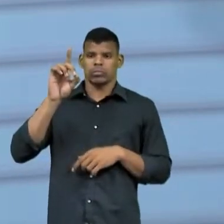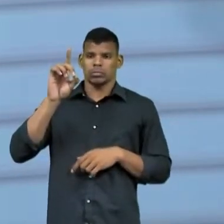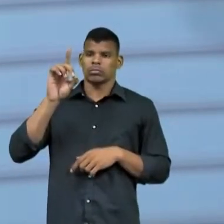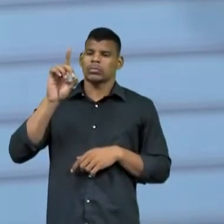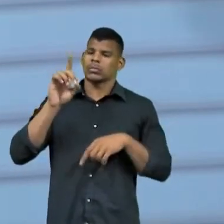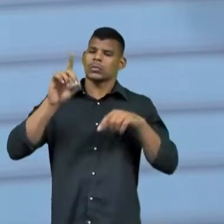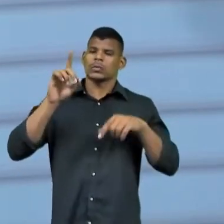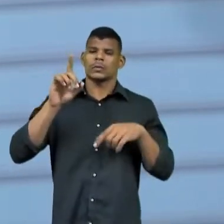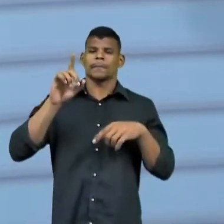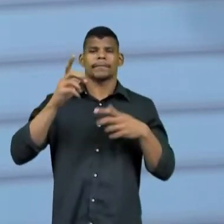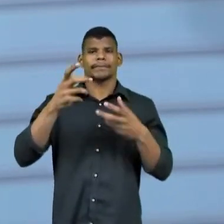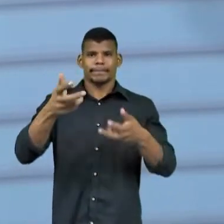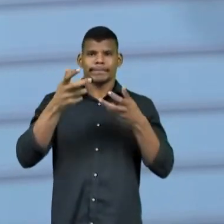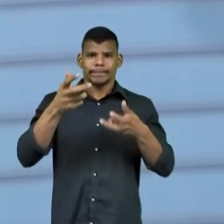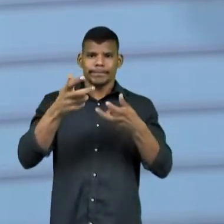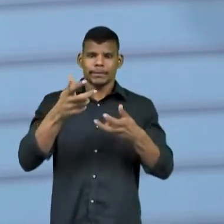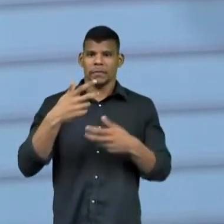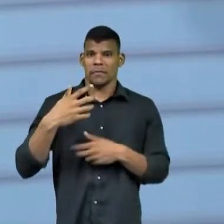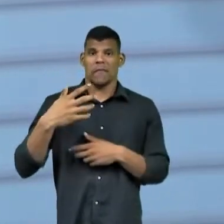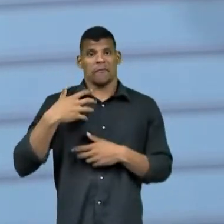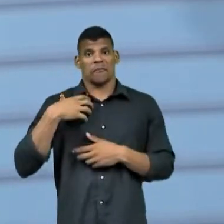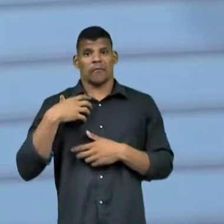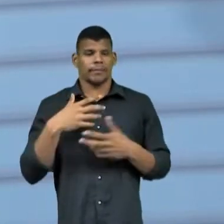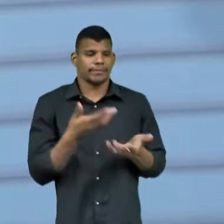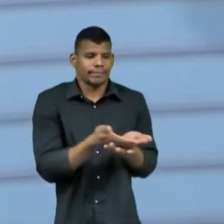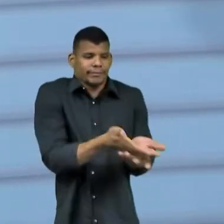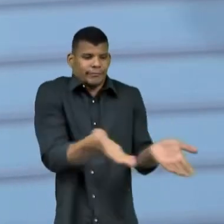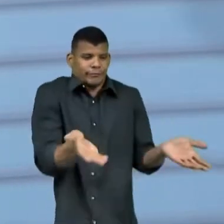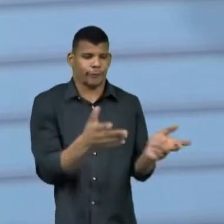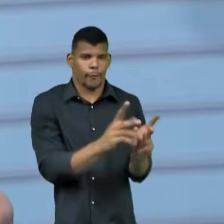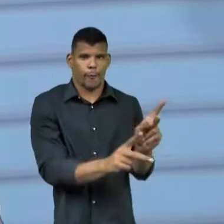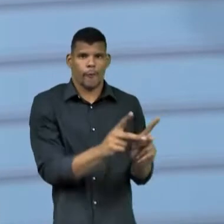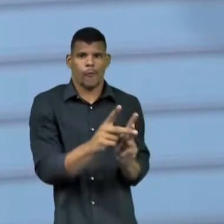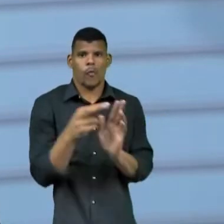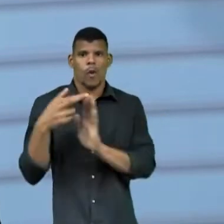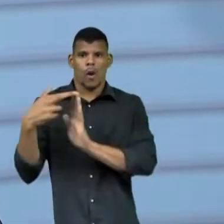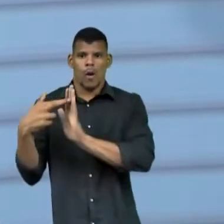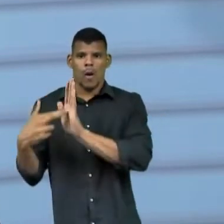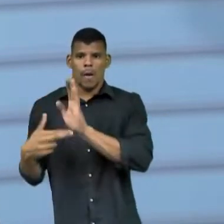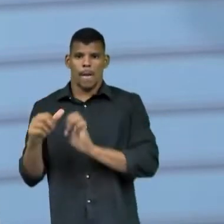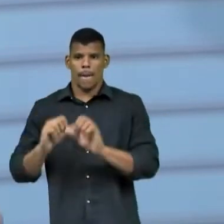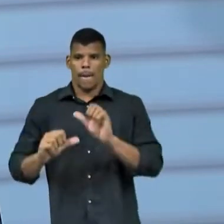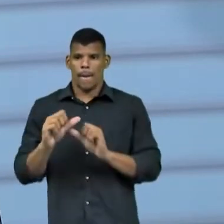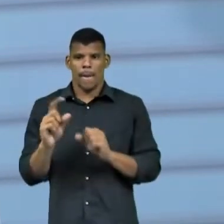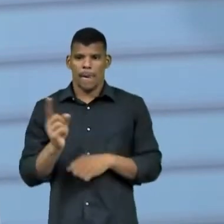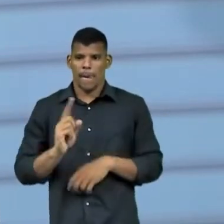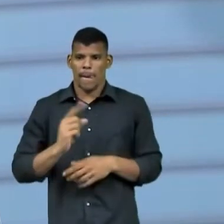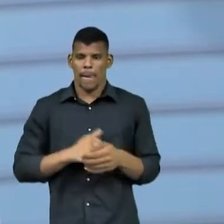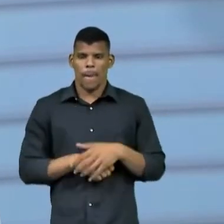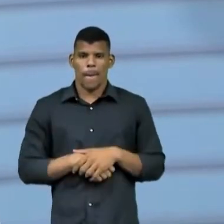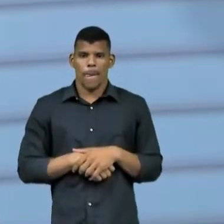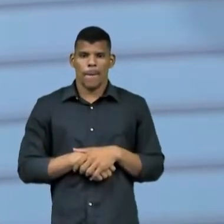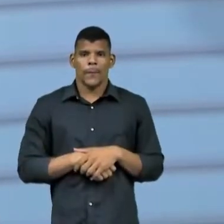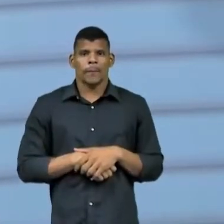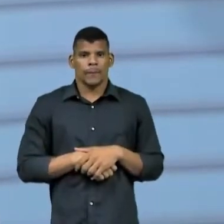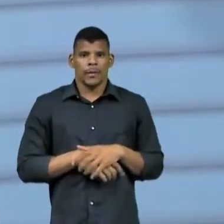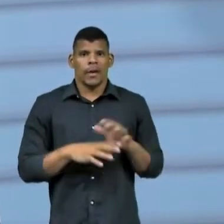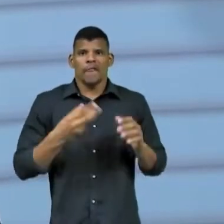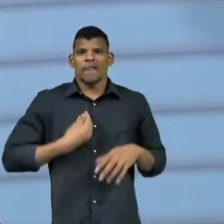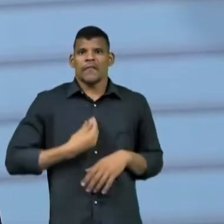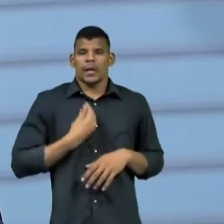ah ter para ele filhos ele não mudou a regra que ele criou Qual é a regra que ele criou tudo que você Plantar você vai